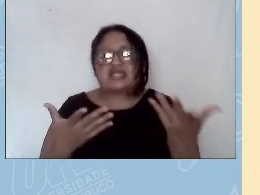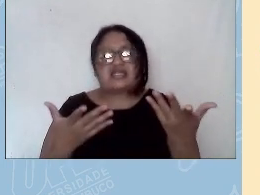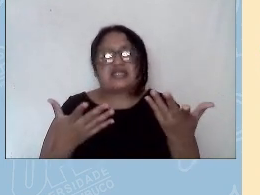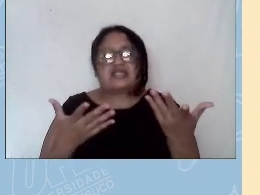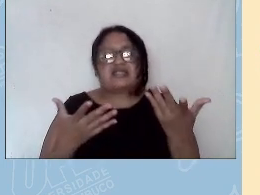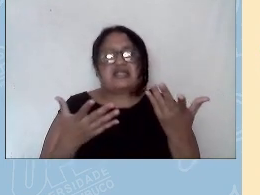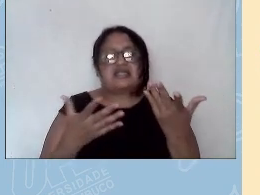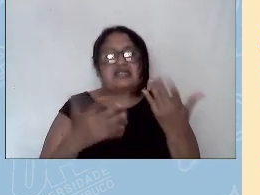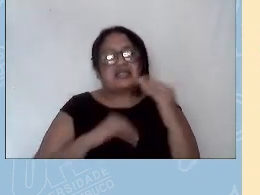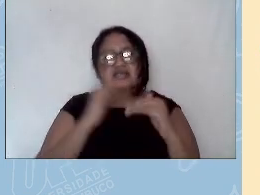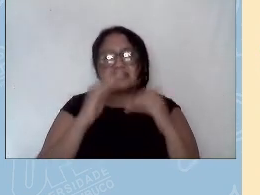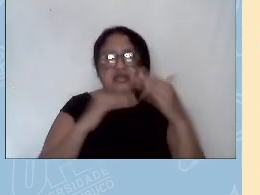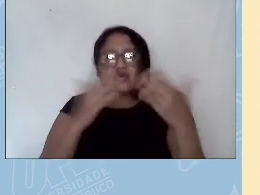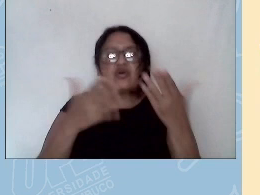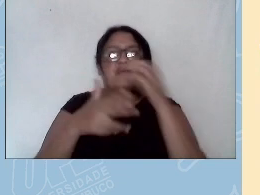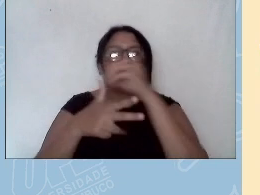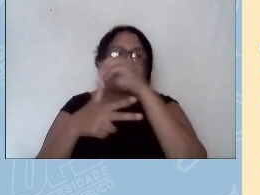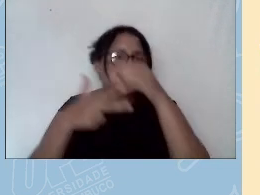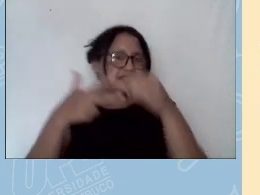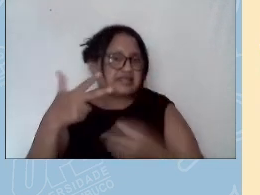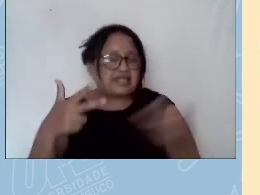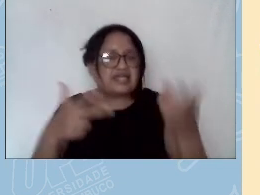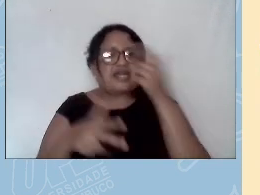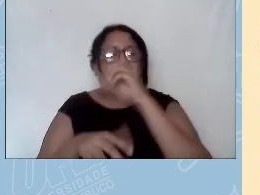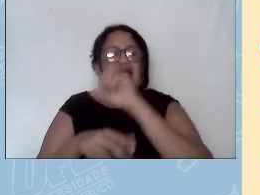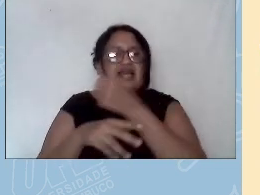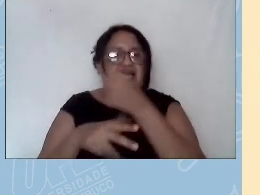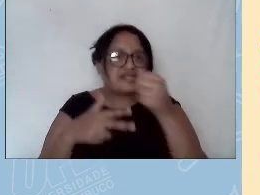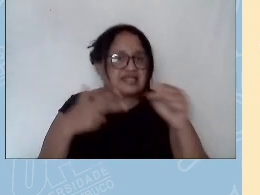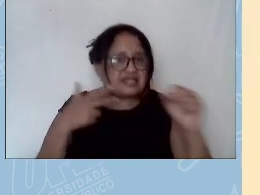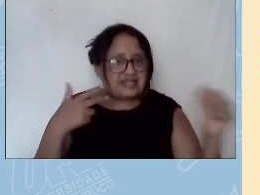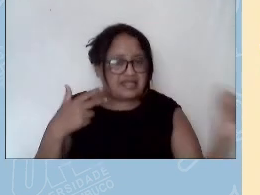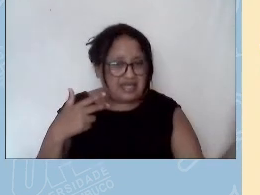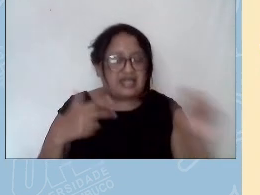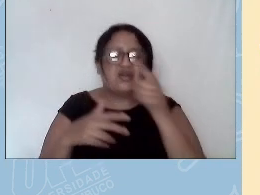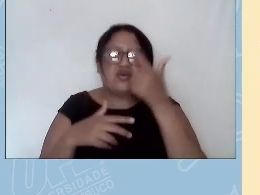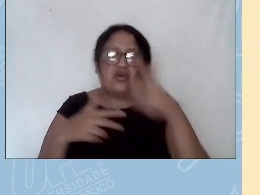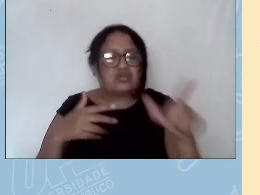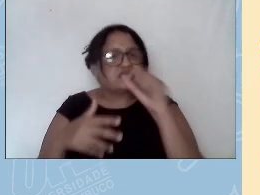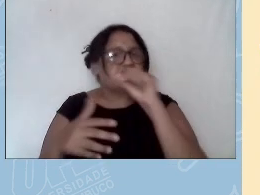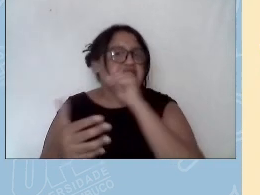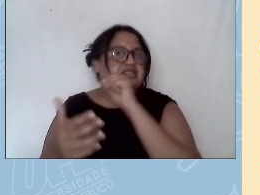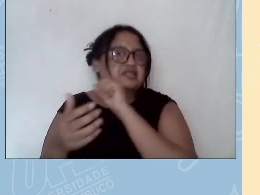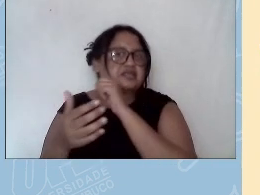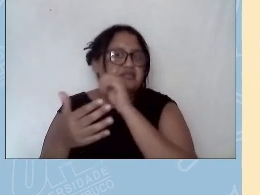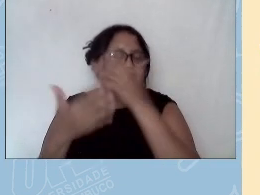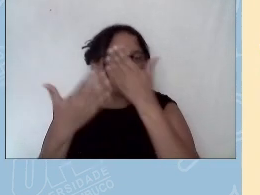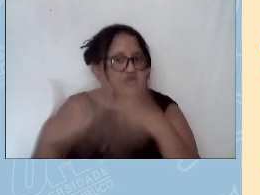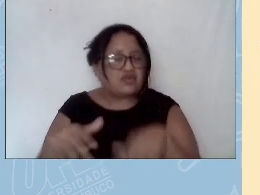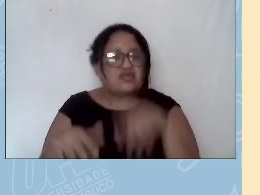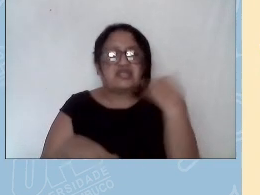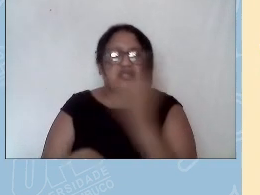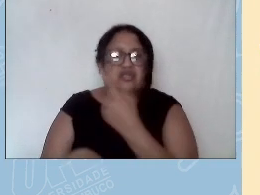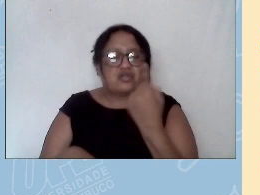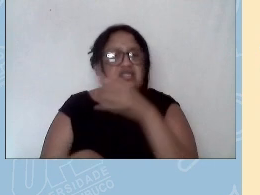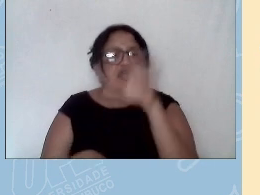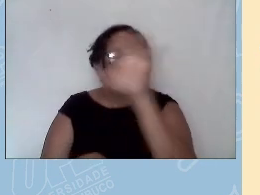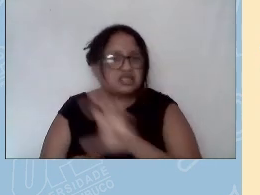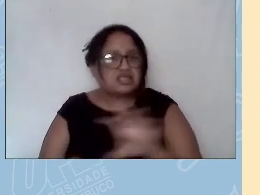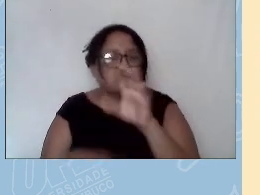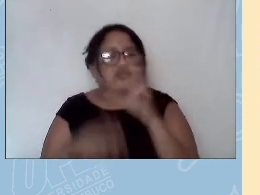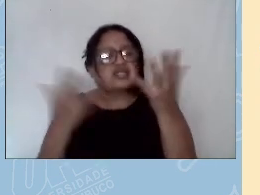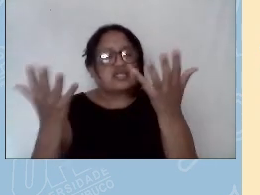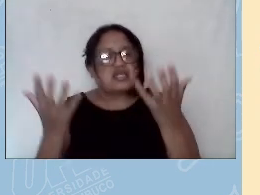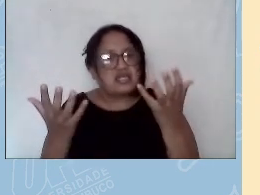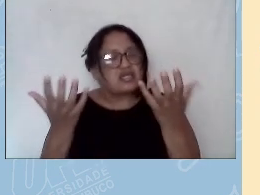ENEM e SSI e também de outras avaliações da nossa região e que requer